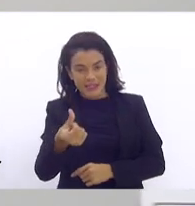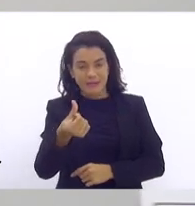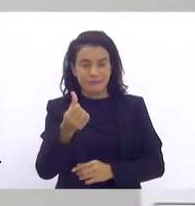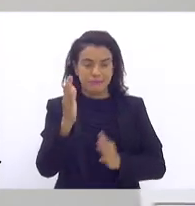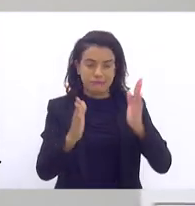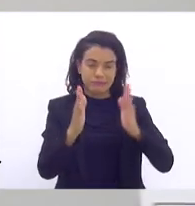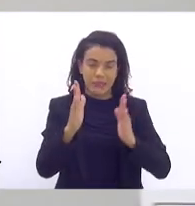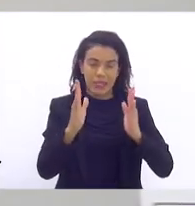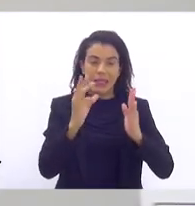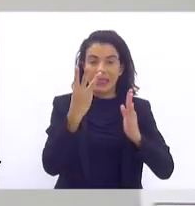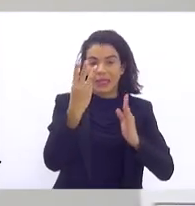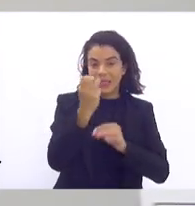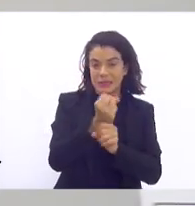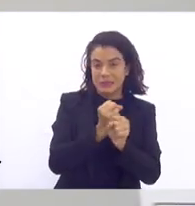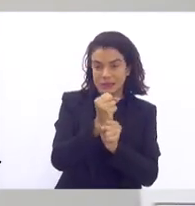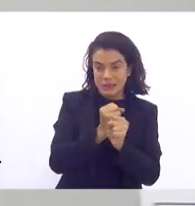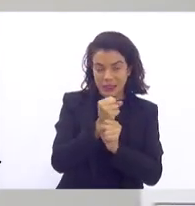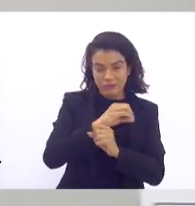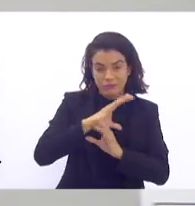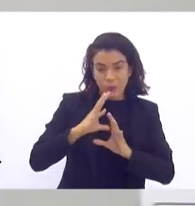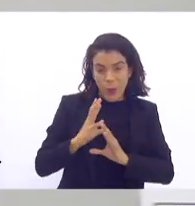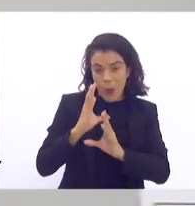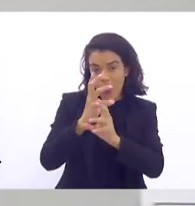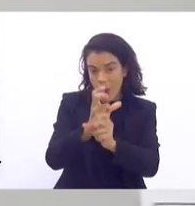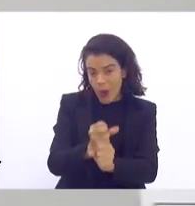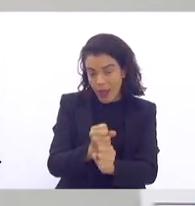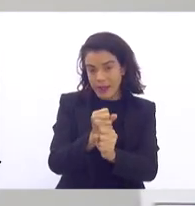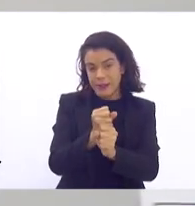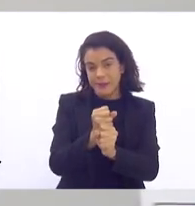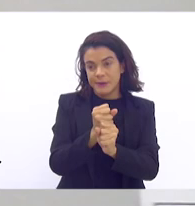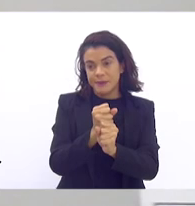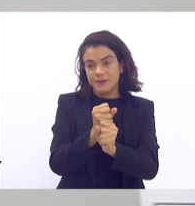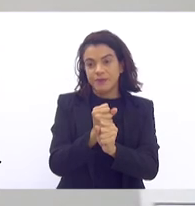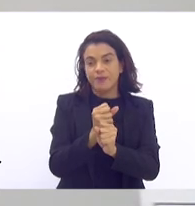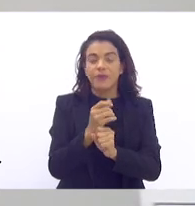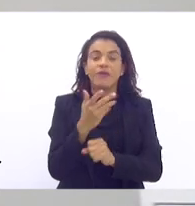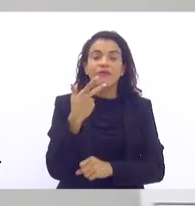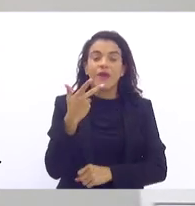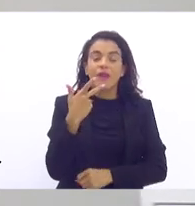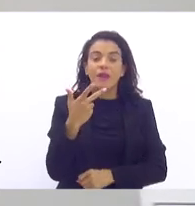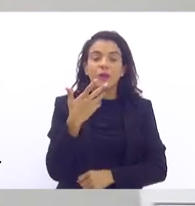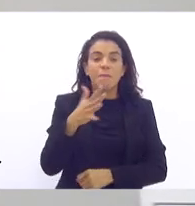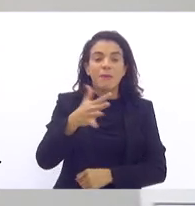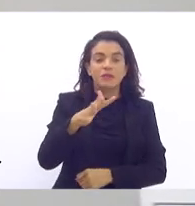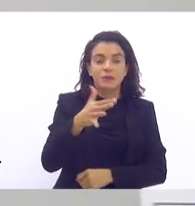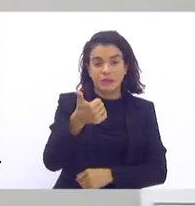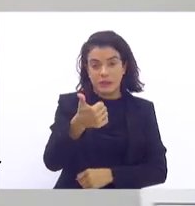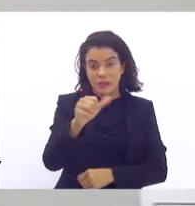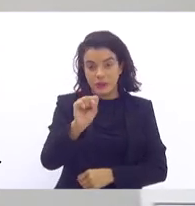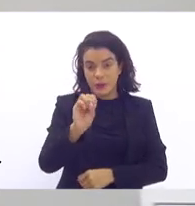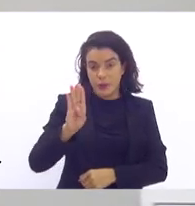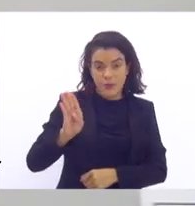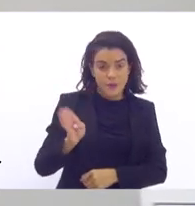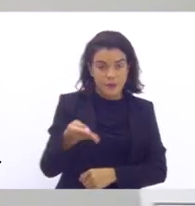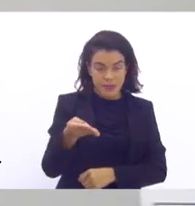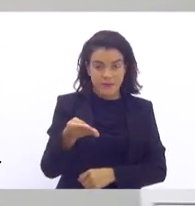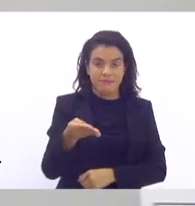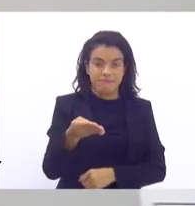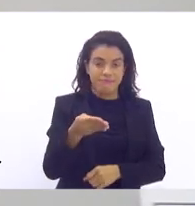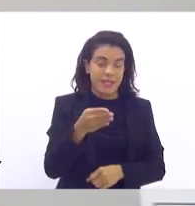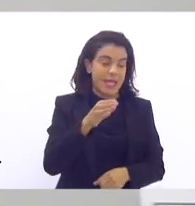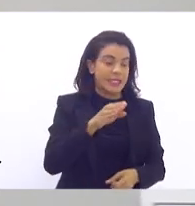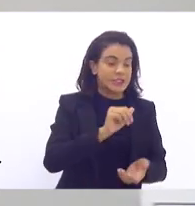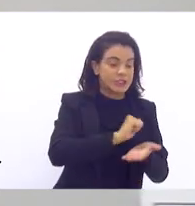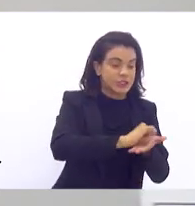os próximos três anos ou seja no horizonte que nós aprovamos é LDO nós estamos falando da ordem de 18 B de casamento entre receita